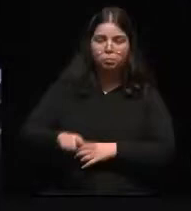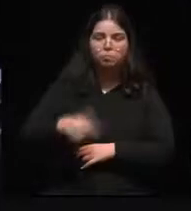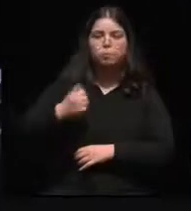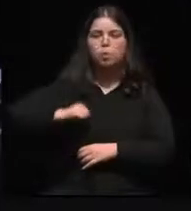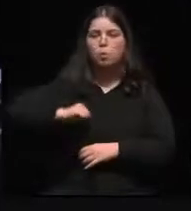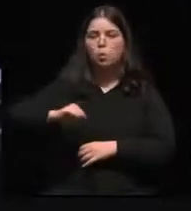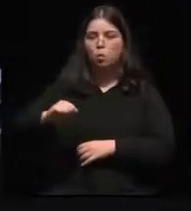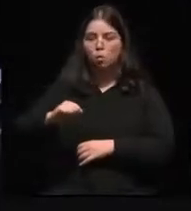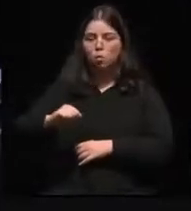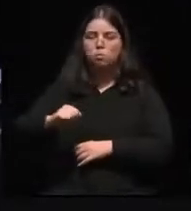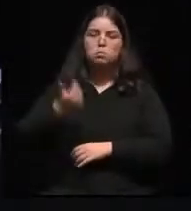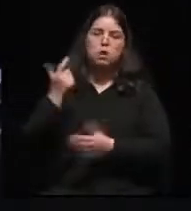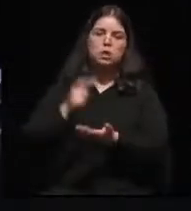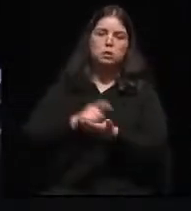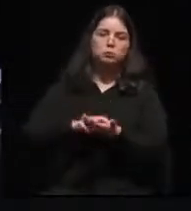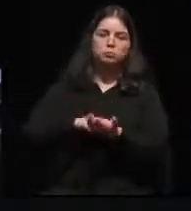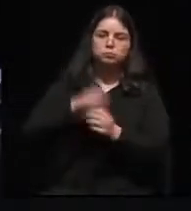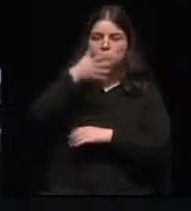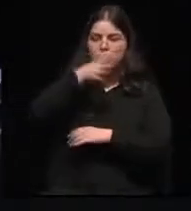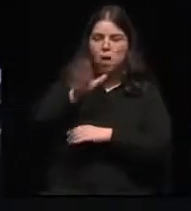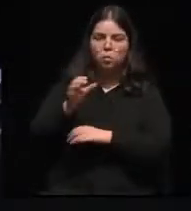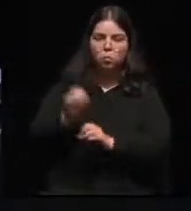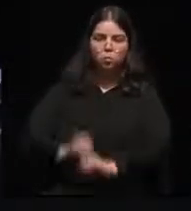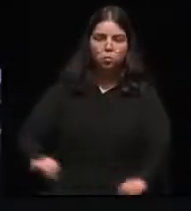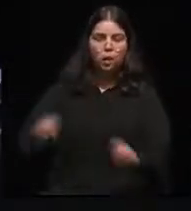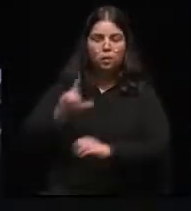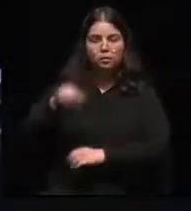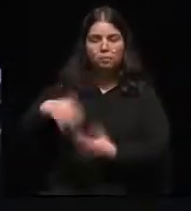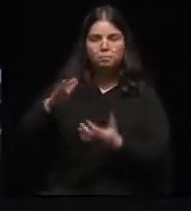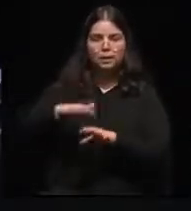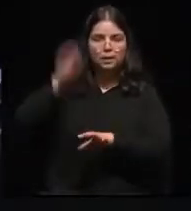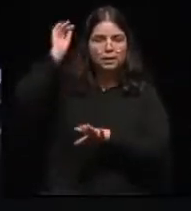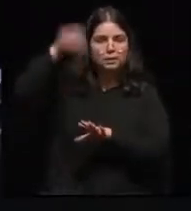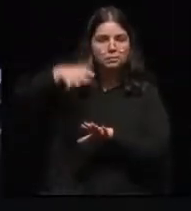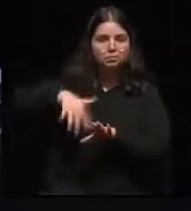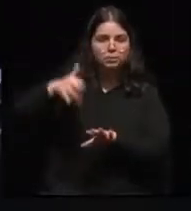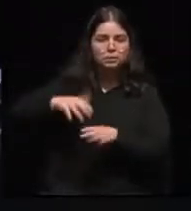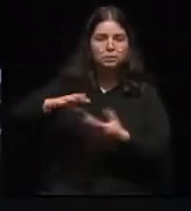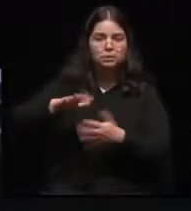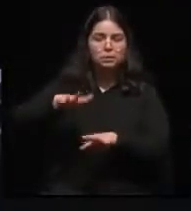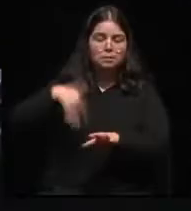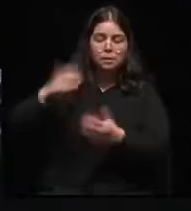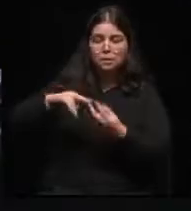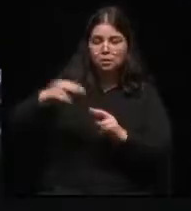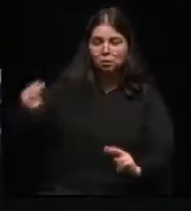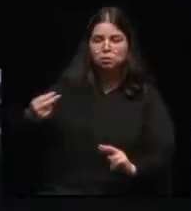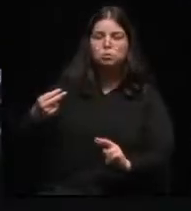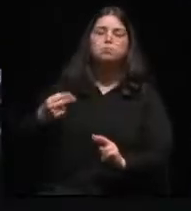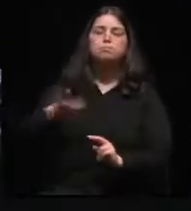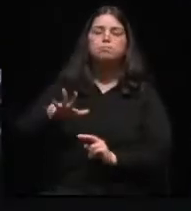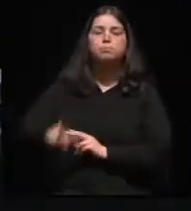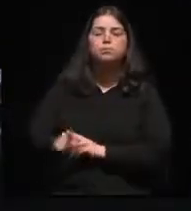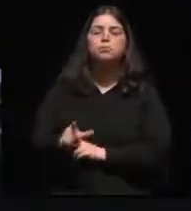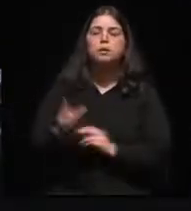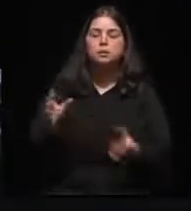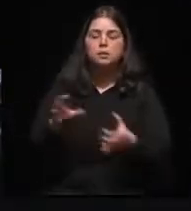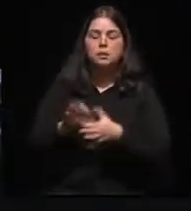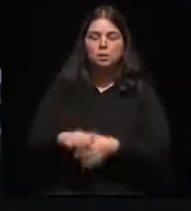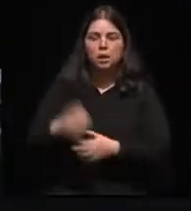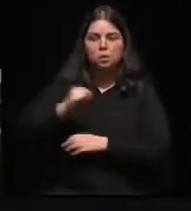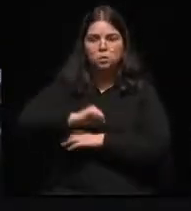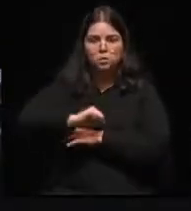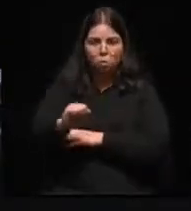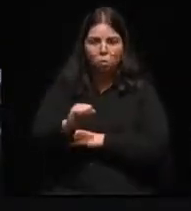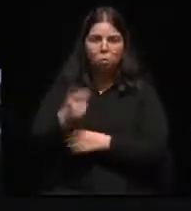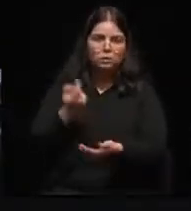declarando a Assembleia Municipal de Lisboa permanentemente mobilizada para combater todas as formas de racismo, discriminação racial